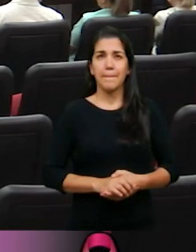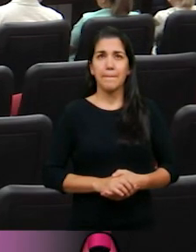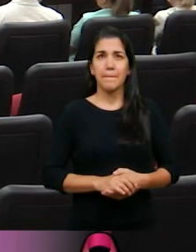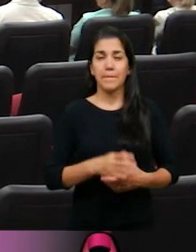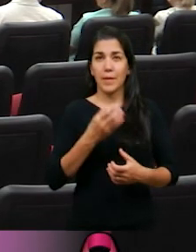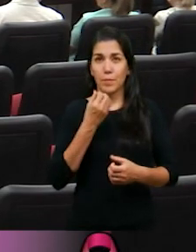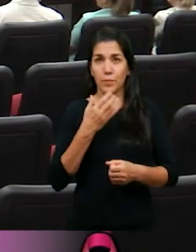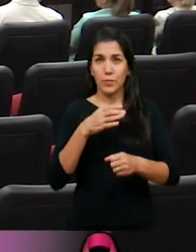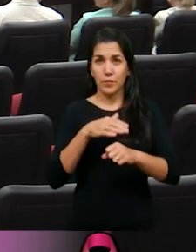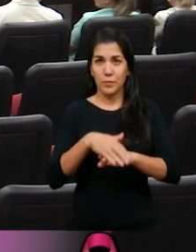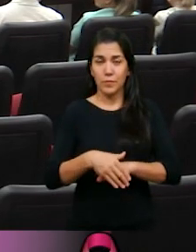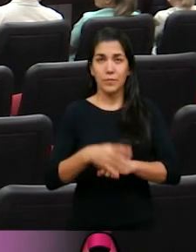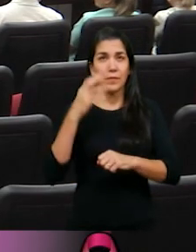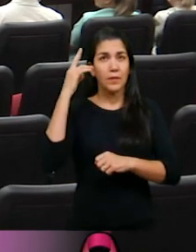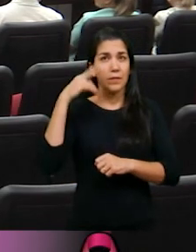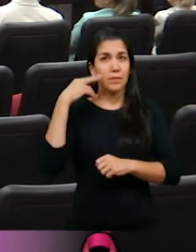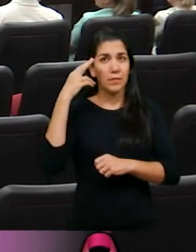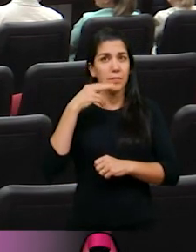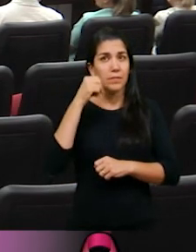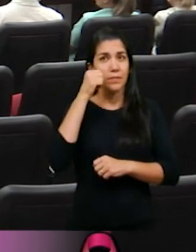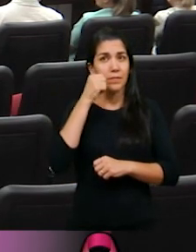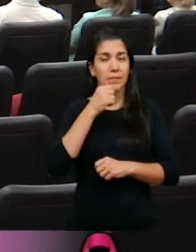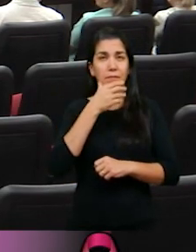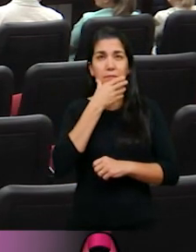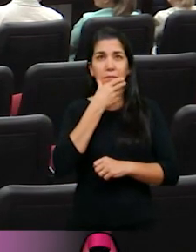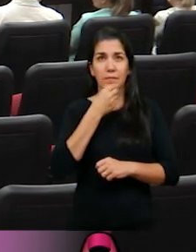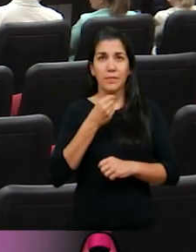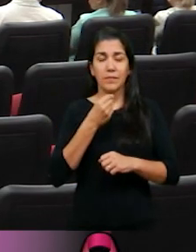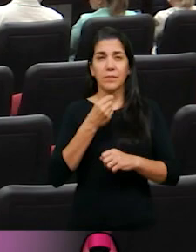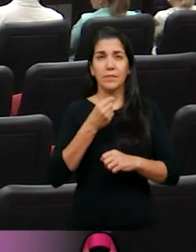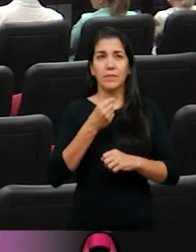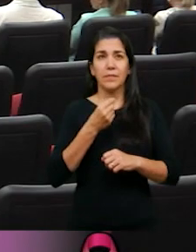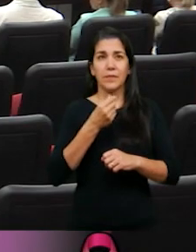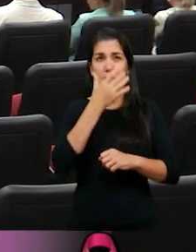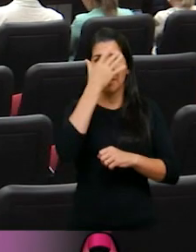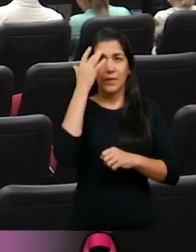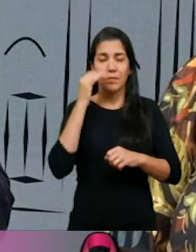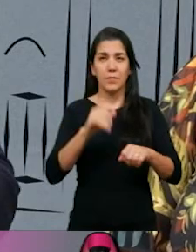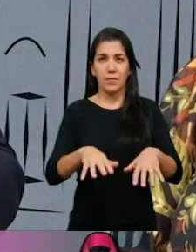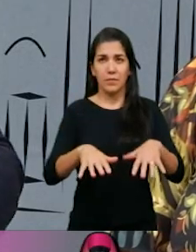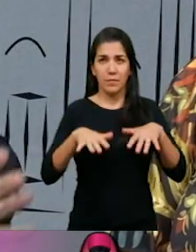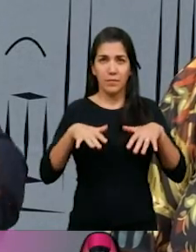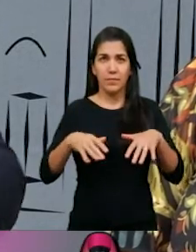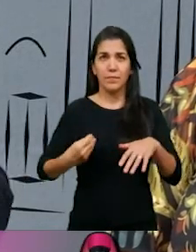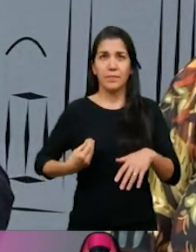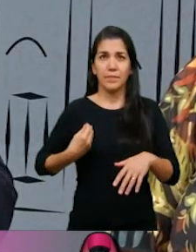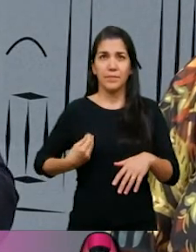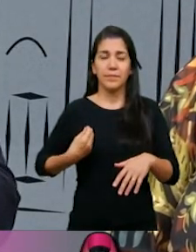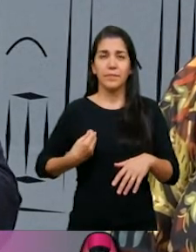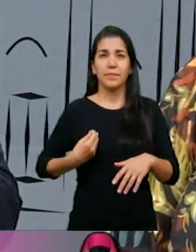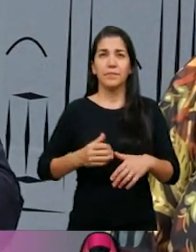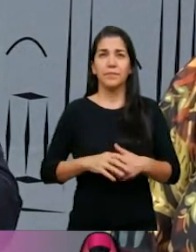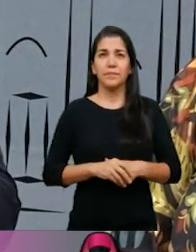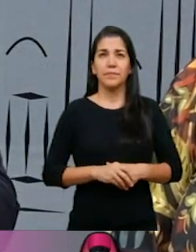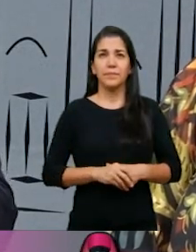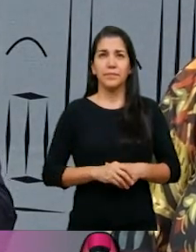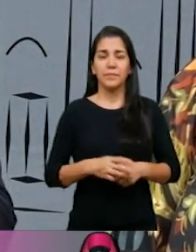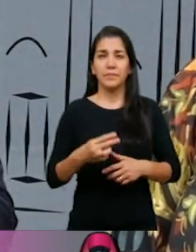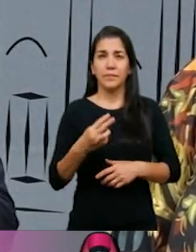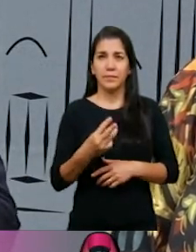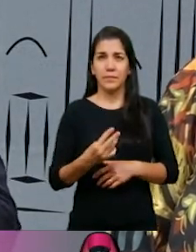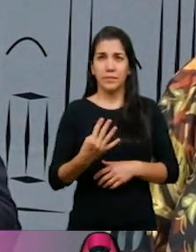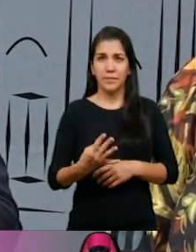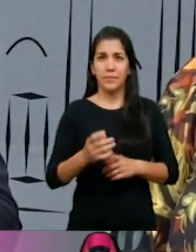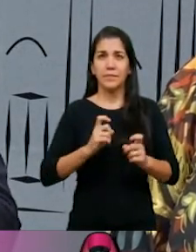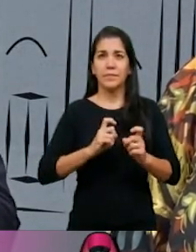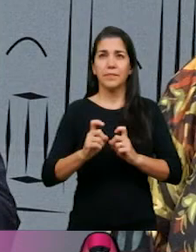Boa noite aos colegas vereadores, vereadoras e ao público que acompanha mais esta sessão da Câmara. 34ª